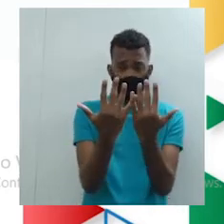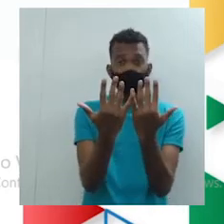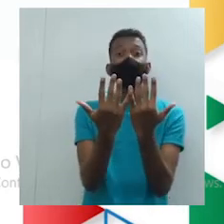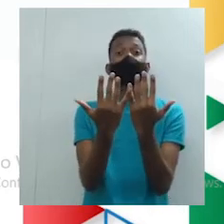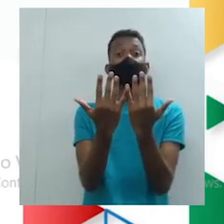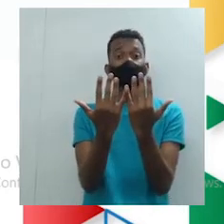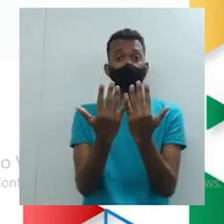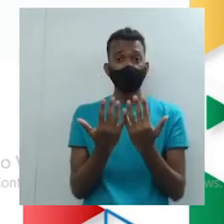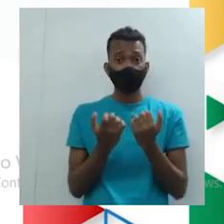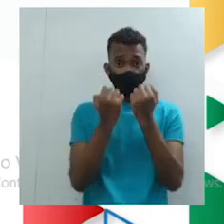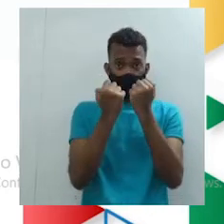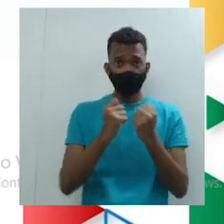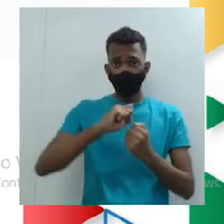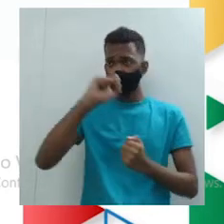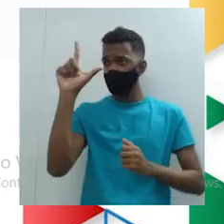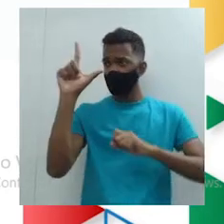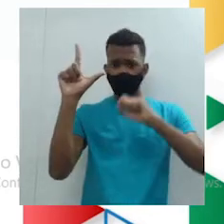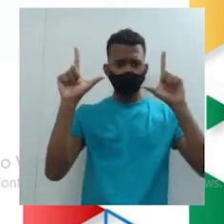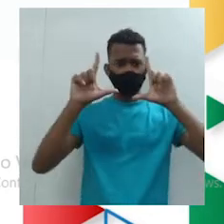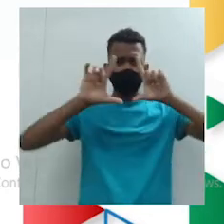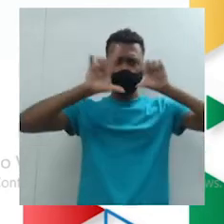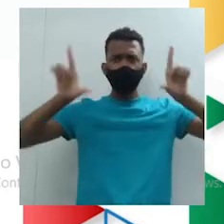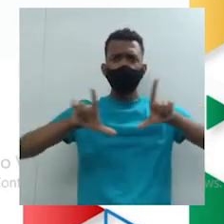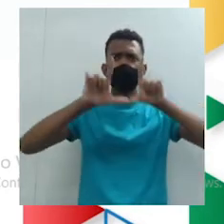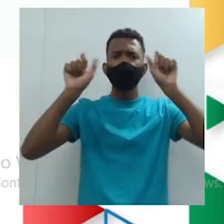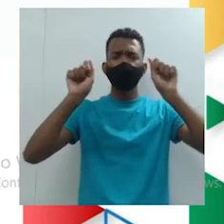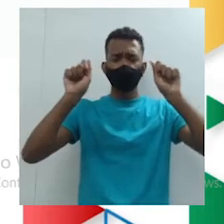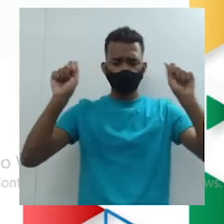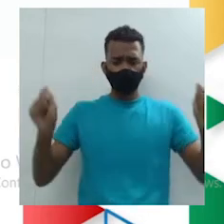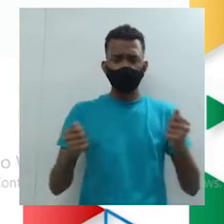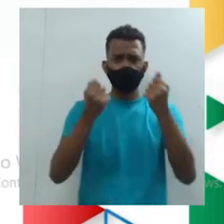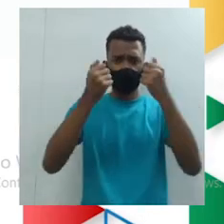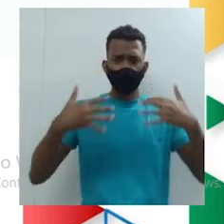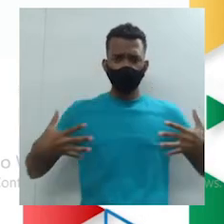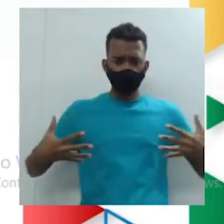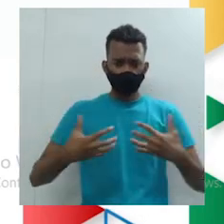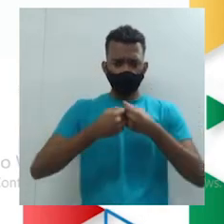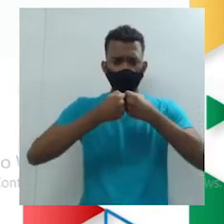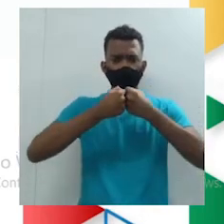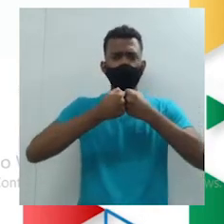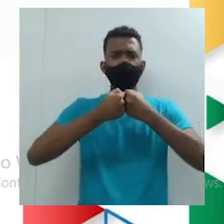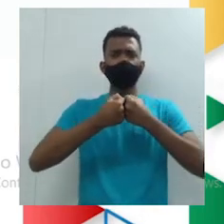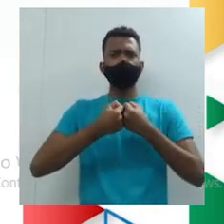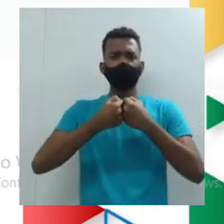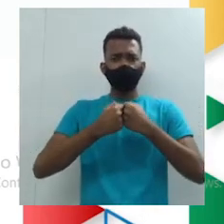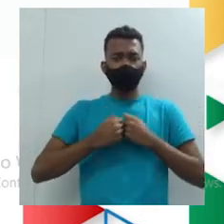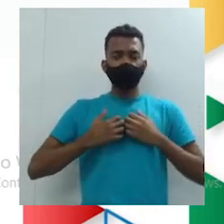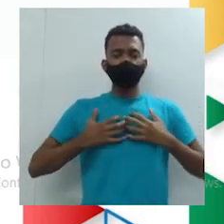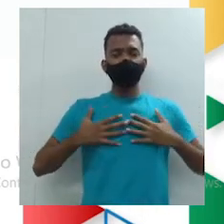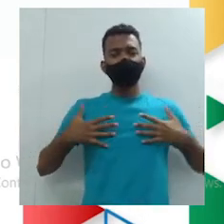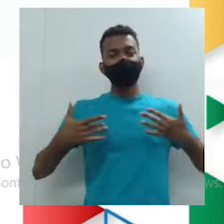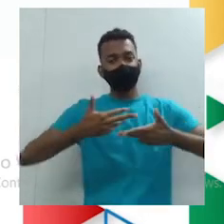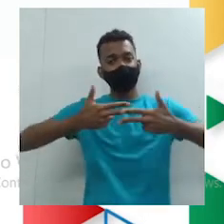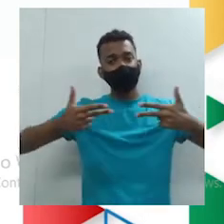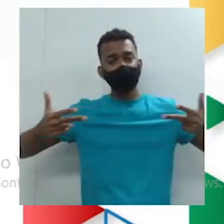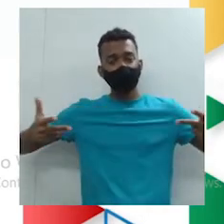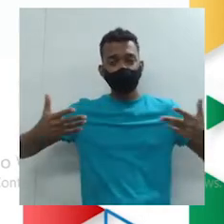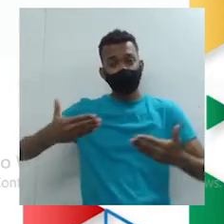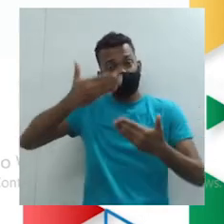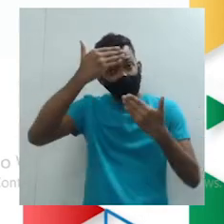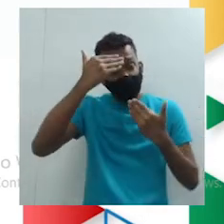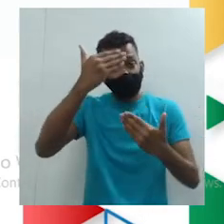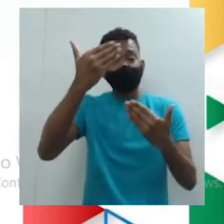de nós o azul ausente e aprisionar o azul nas coisas gratas. Enfim,